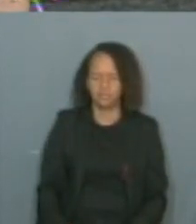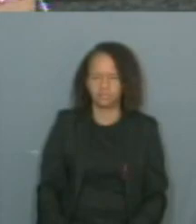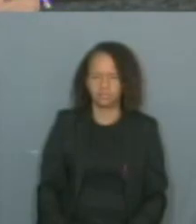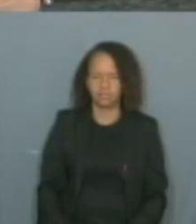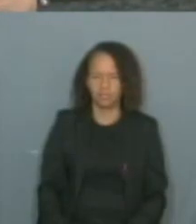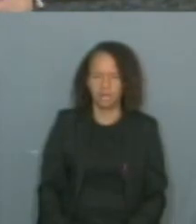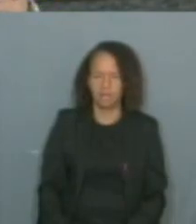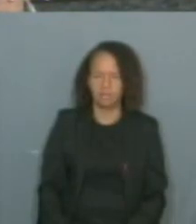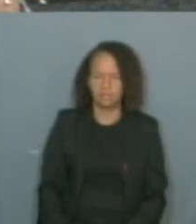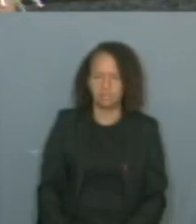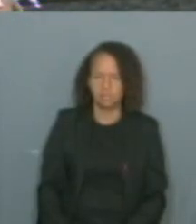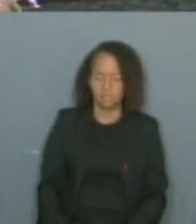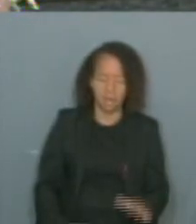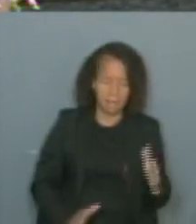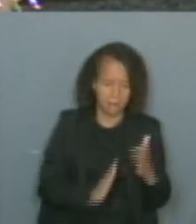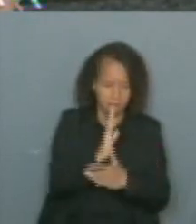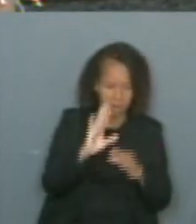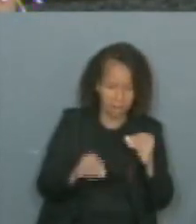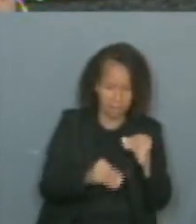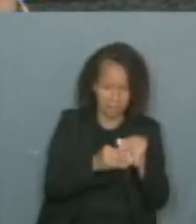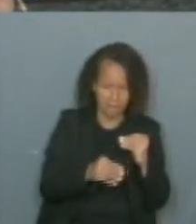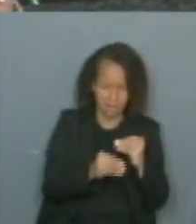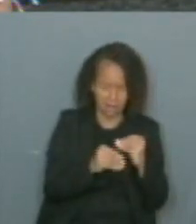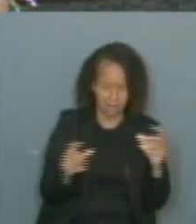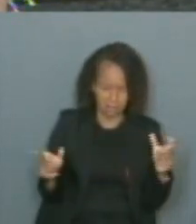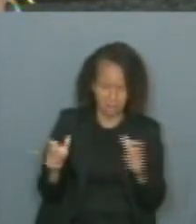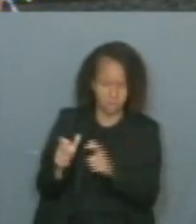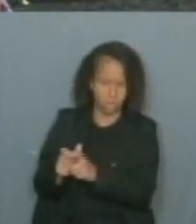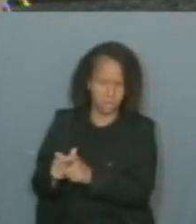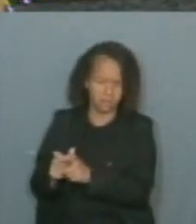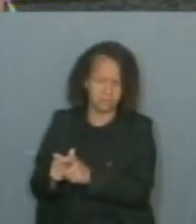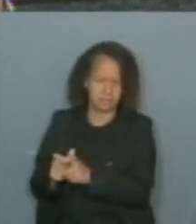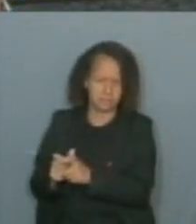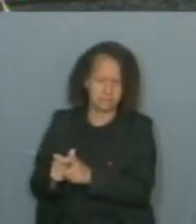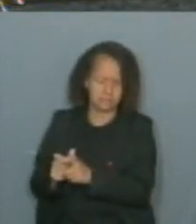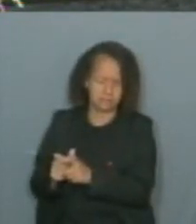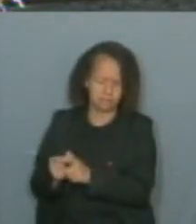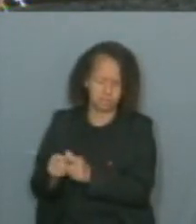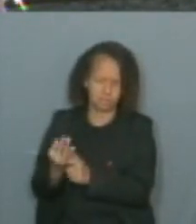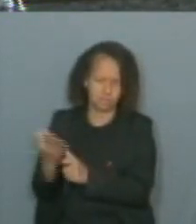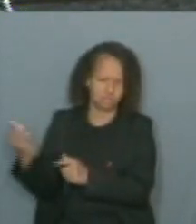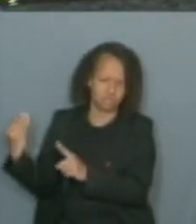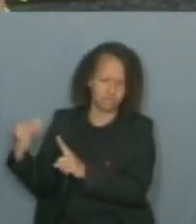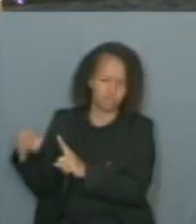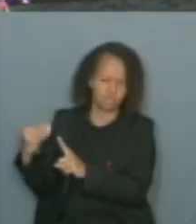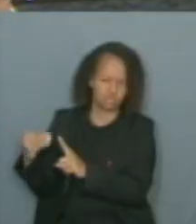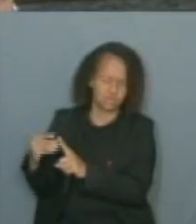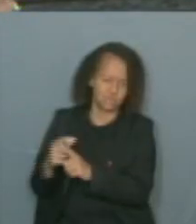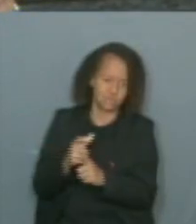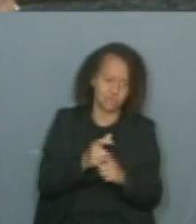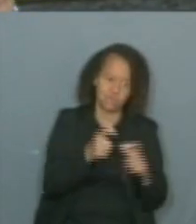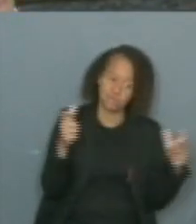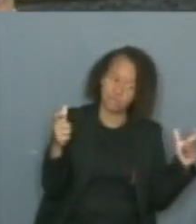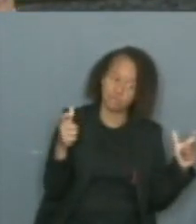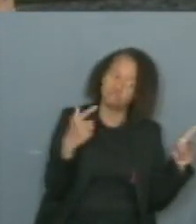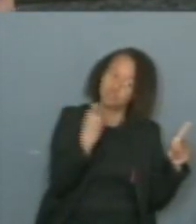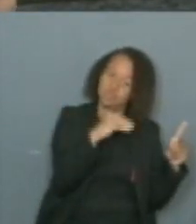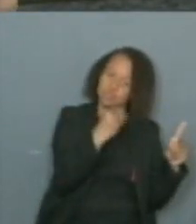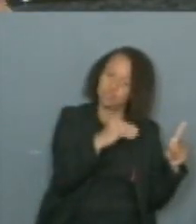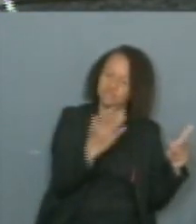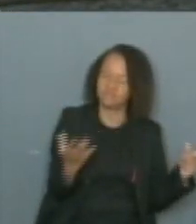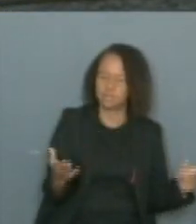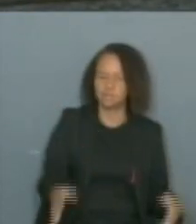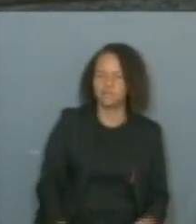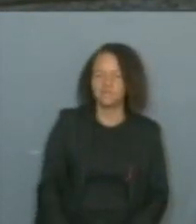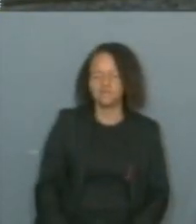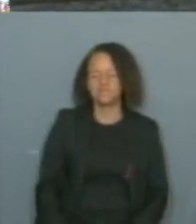vai aprovar uma emenda que diminui o tanto de vulneráveis ou que aumenta o tanto de vulneráveis?